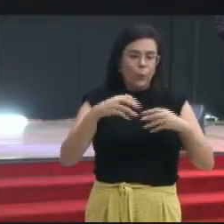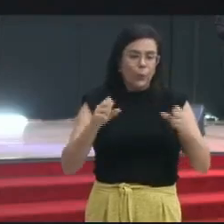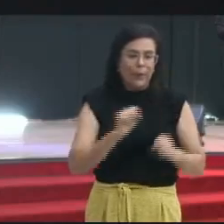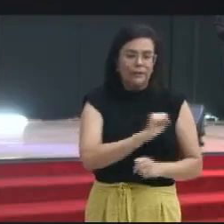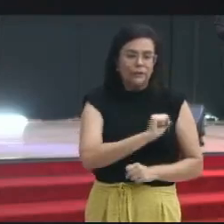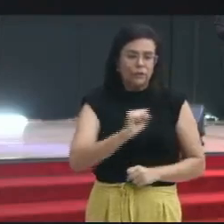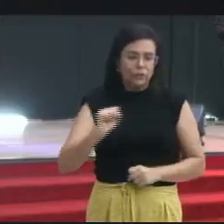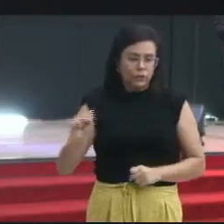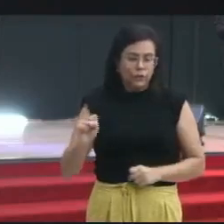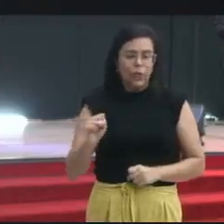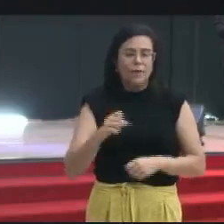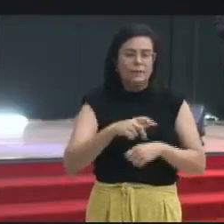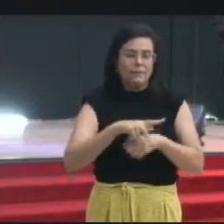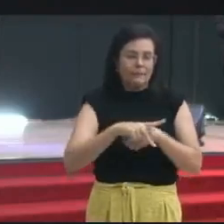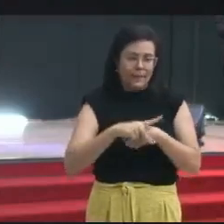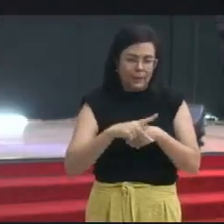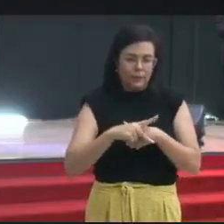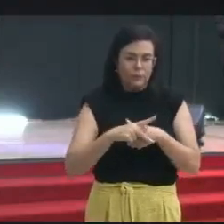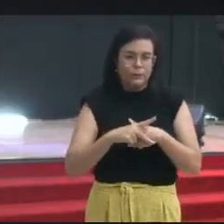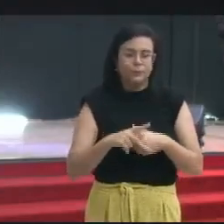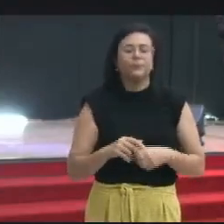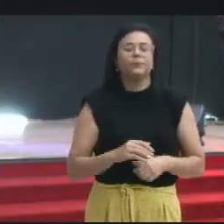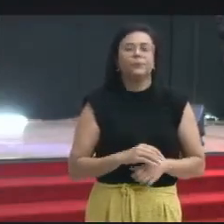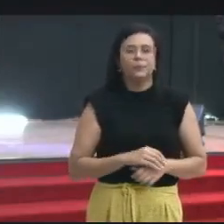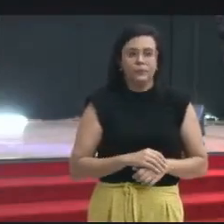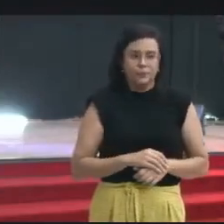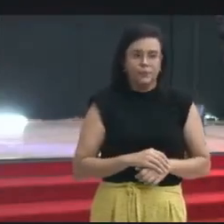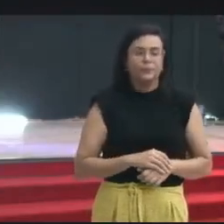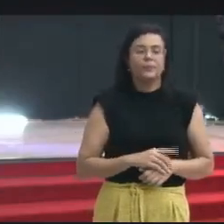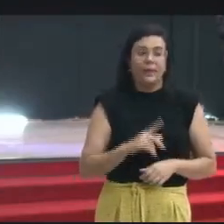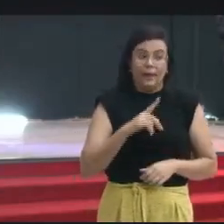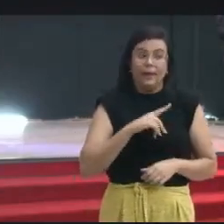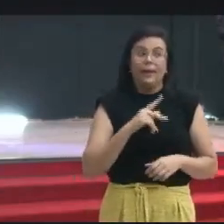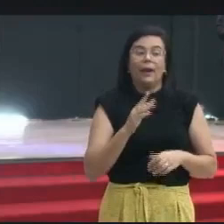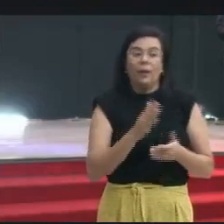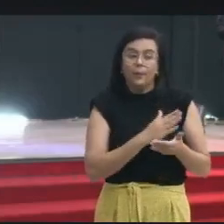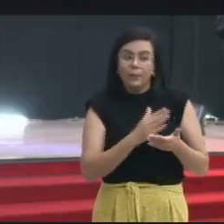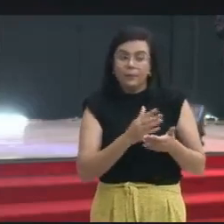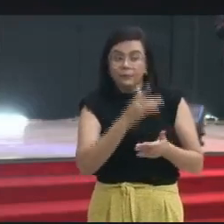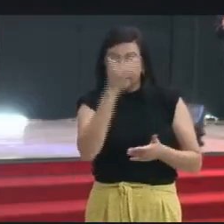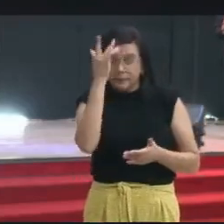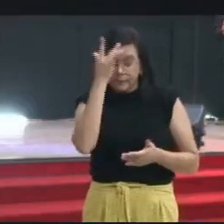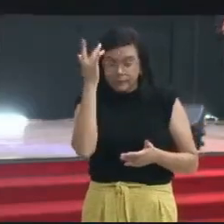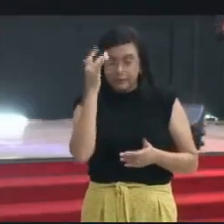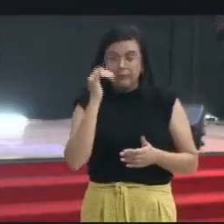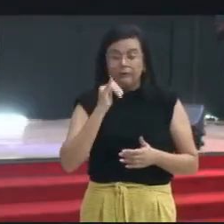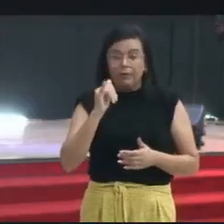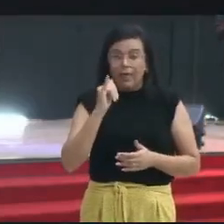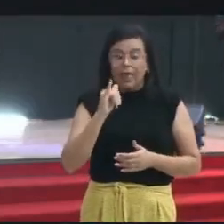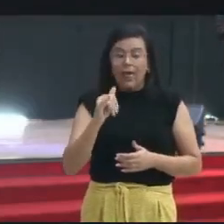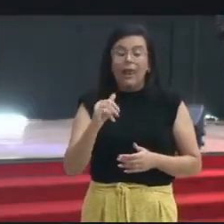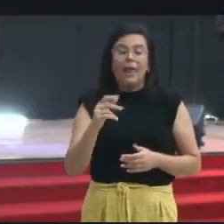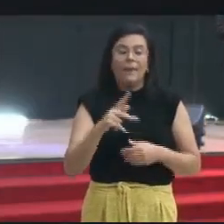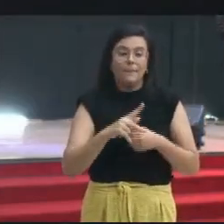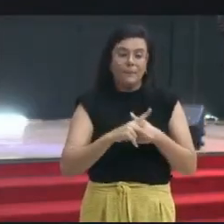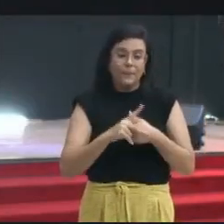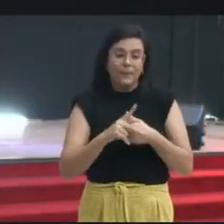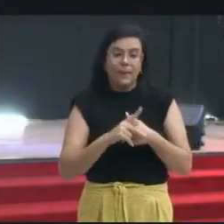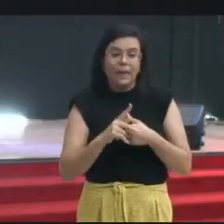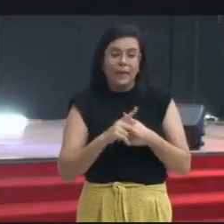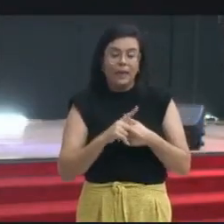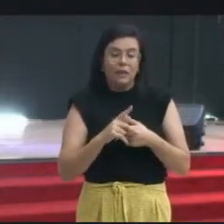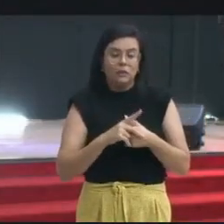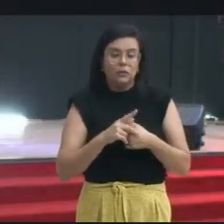estou dizendo, as más línguas dizem que Pedro negou Jesus porque Jesus curou a sogra